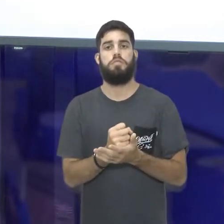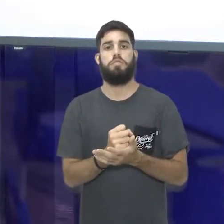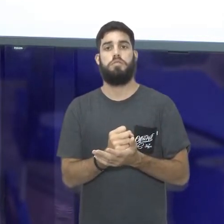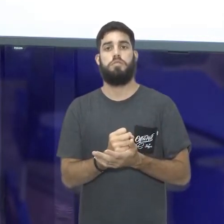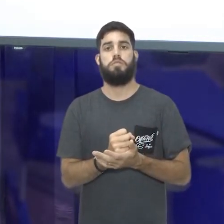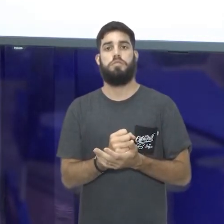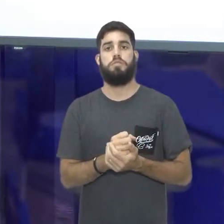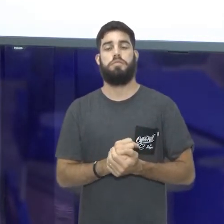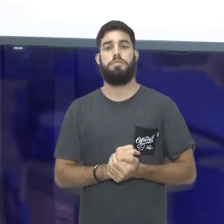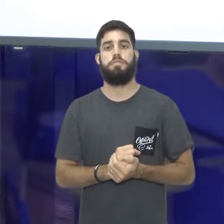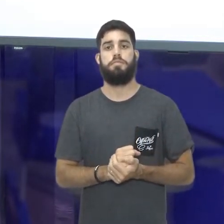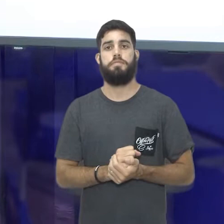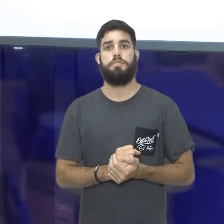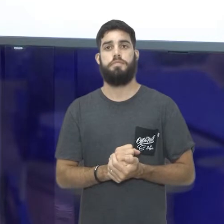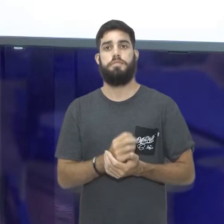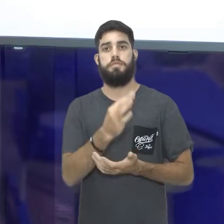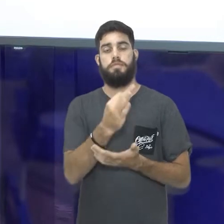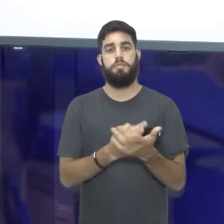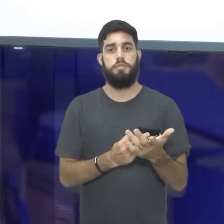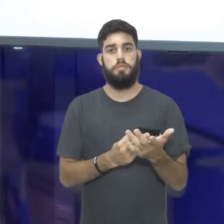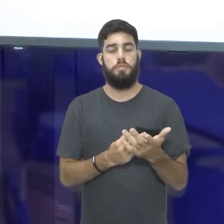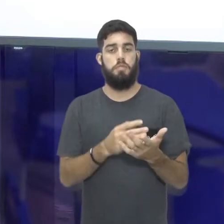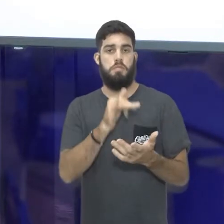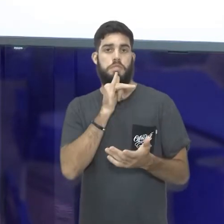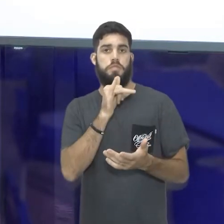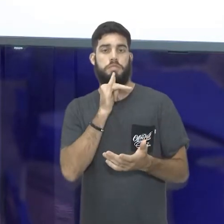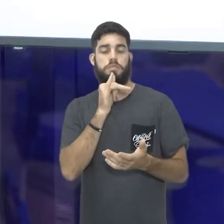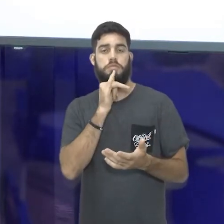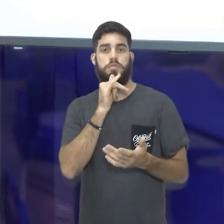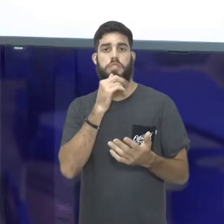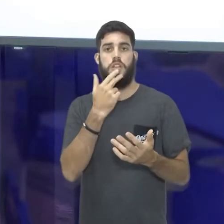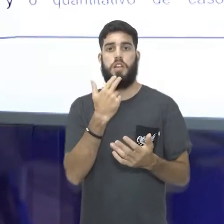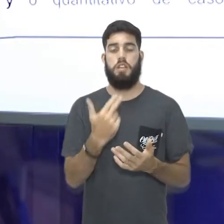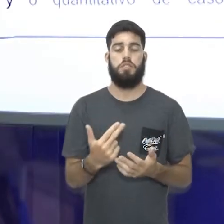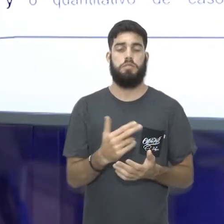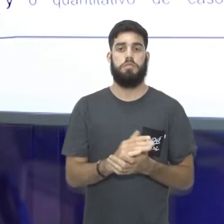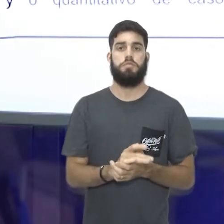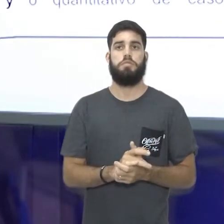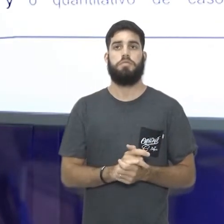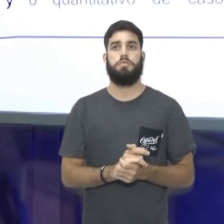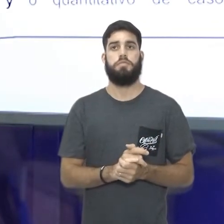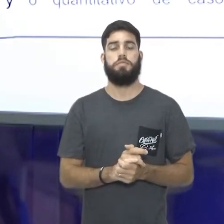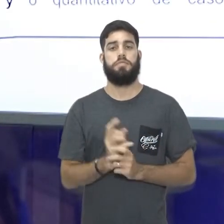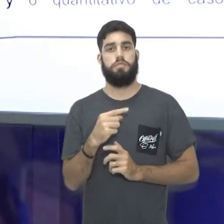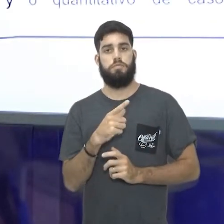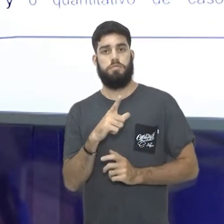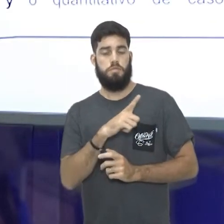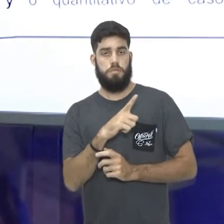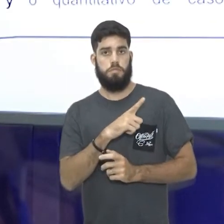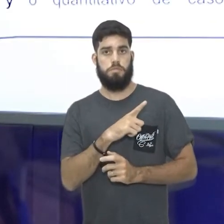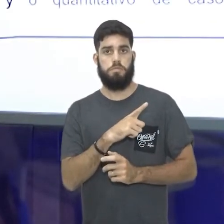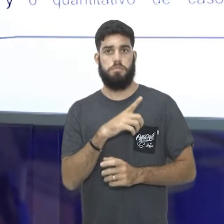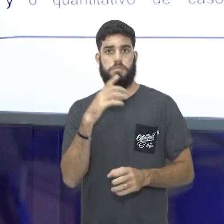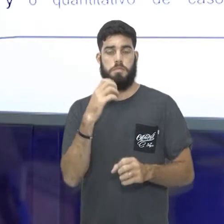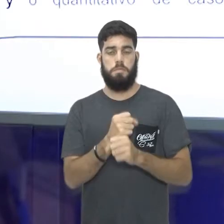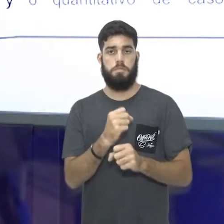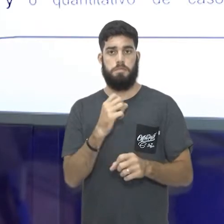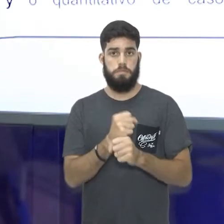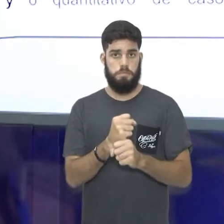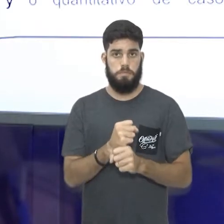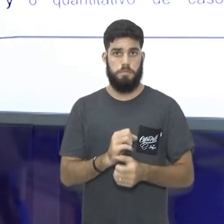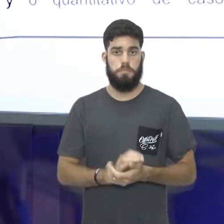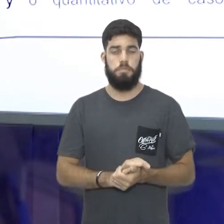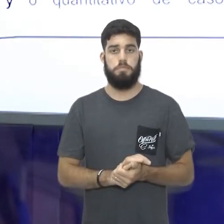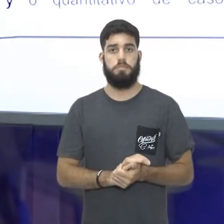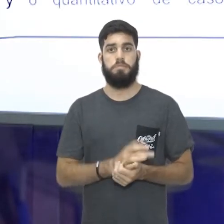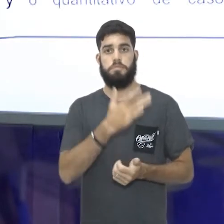retirar o texto e trazer dele para a linguagem algébrica. Nós temos aqui as palavras soma, recuperados